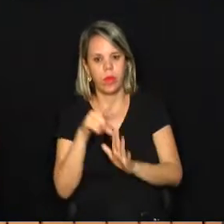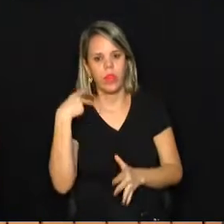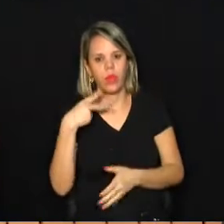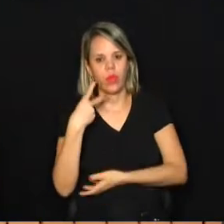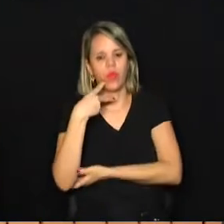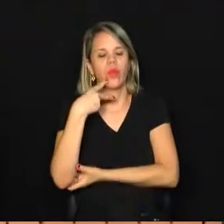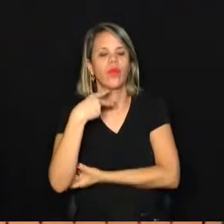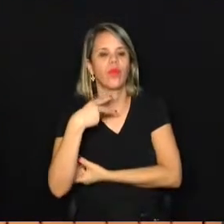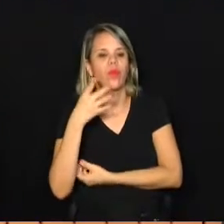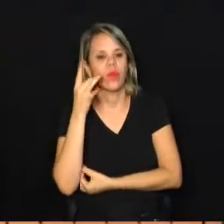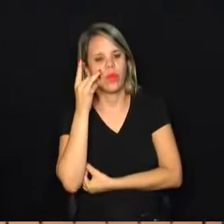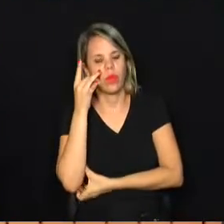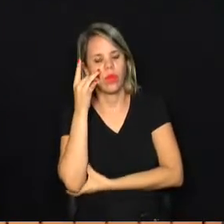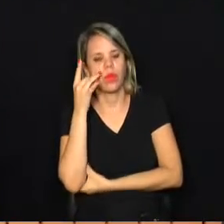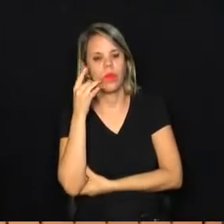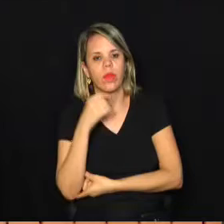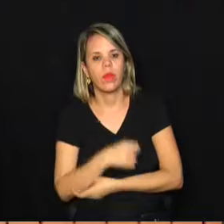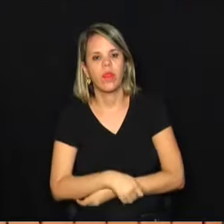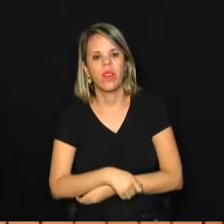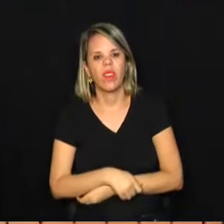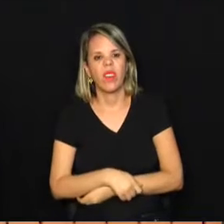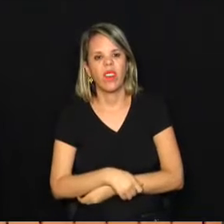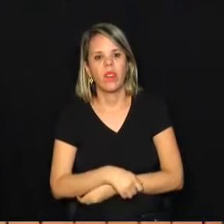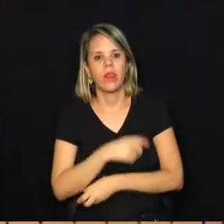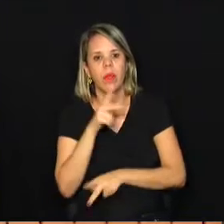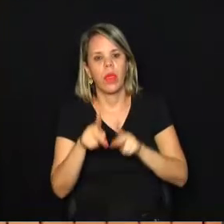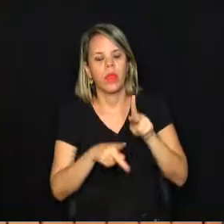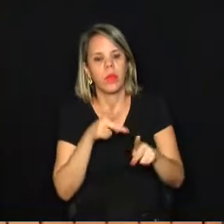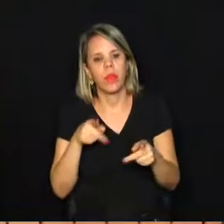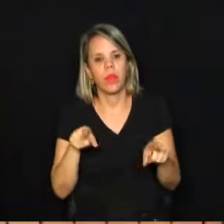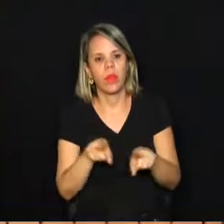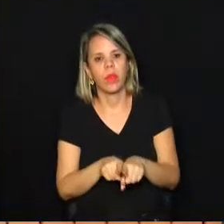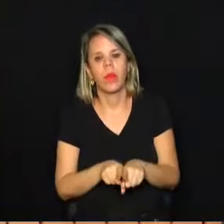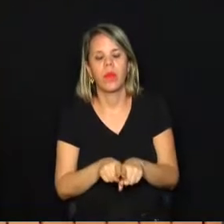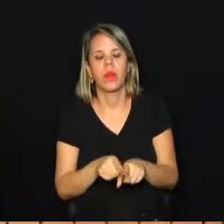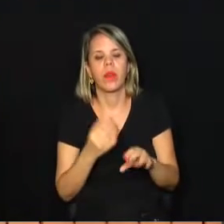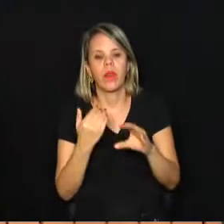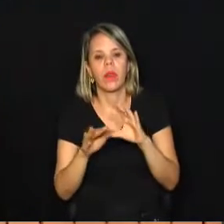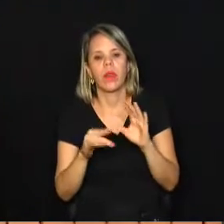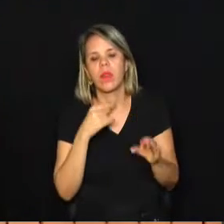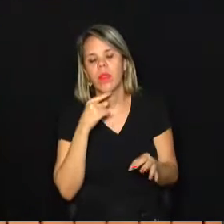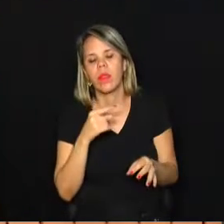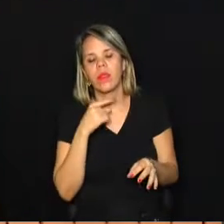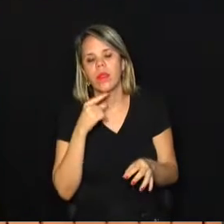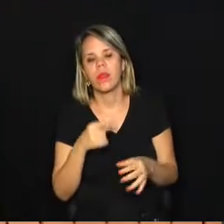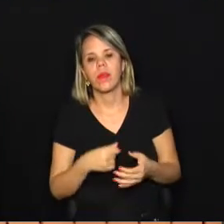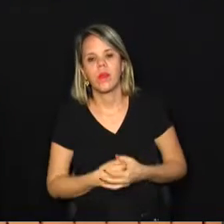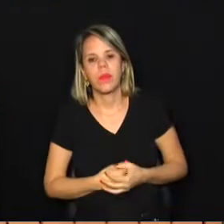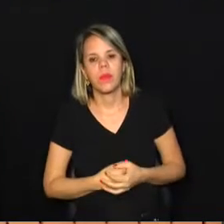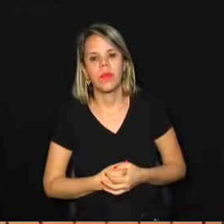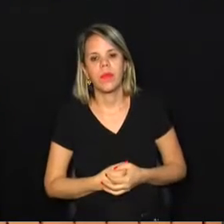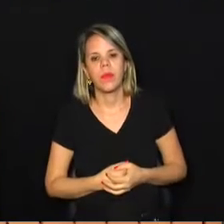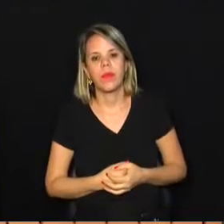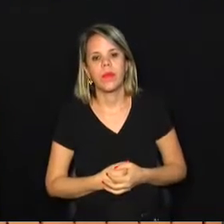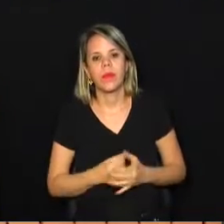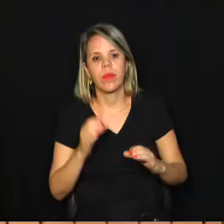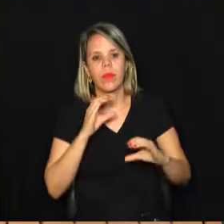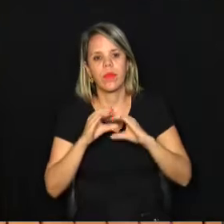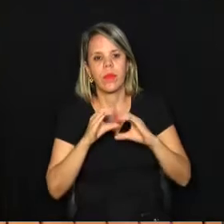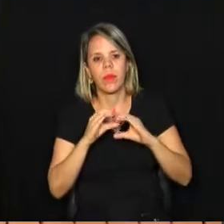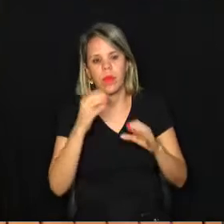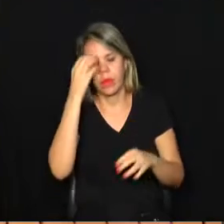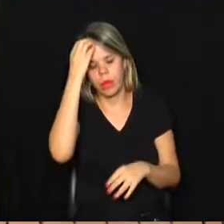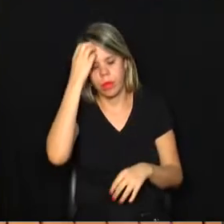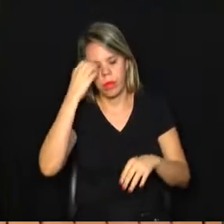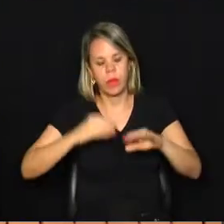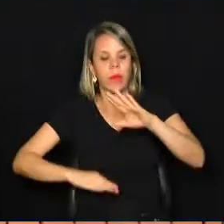vereadores presentes, o público também, que mandarem questionamentos pelos canais de comunicação da